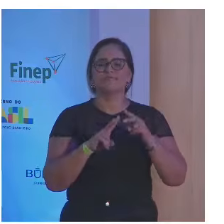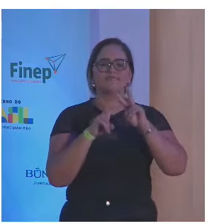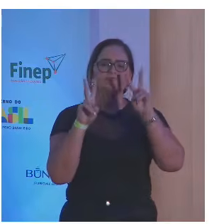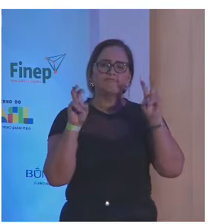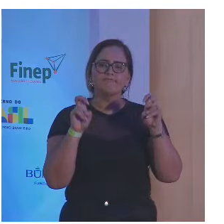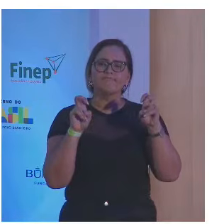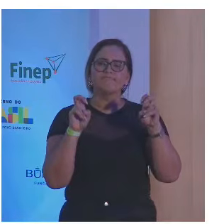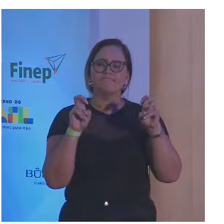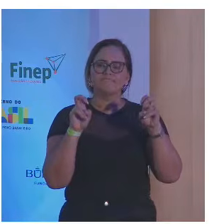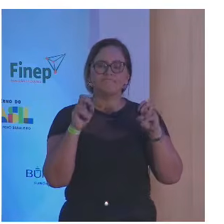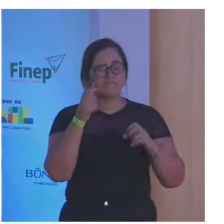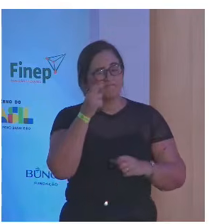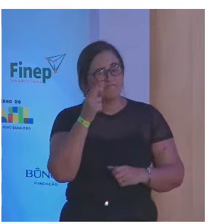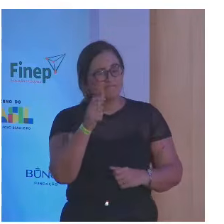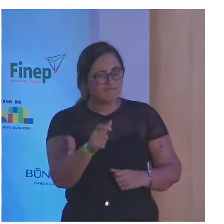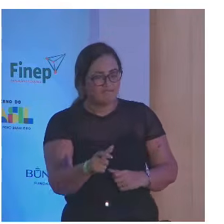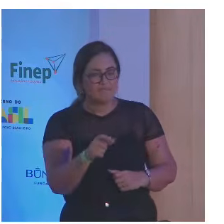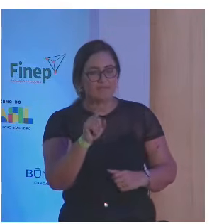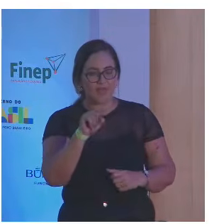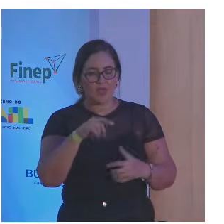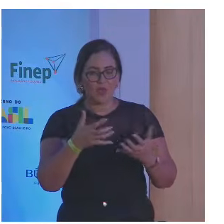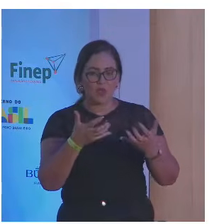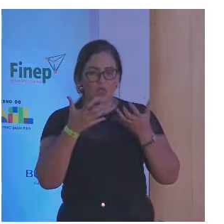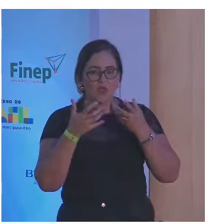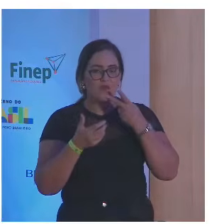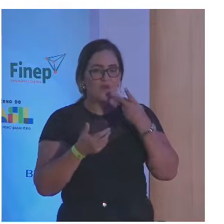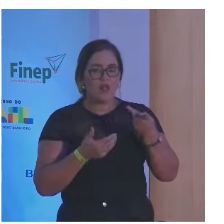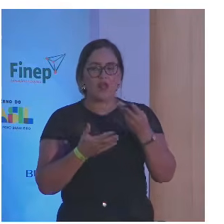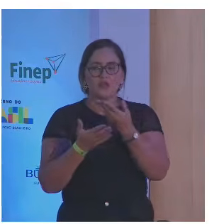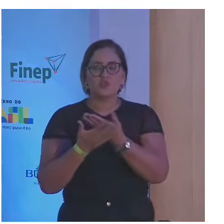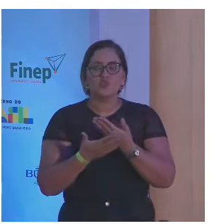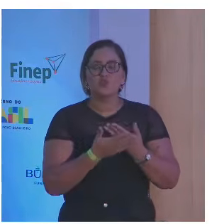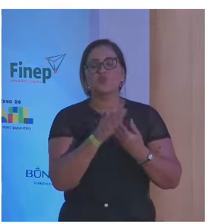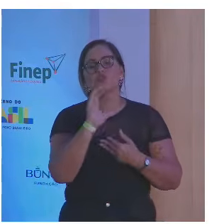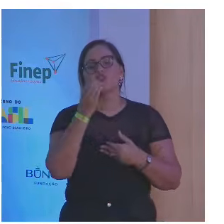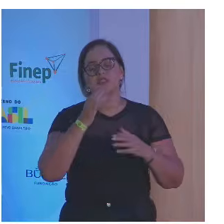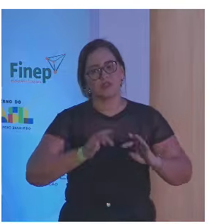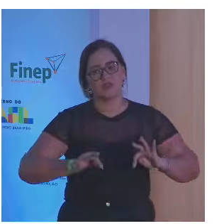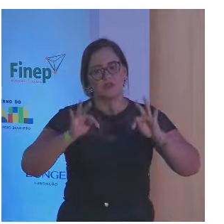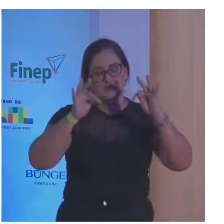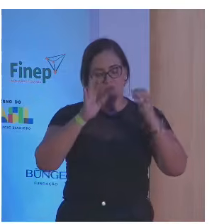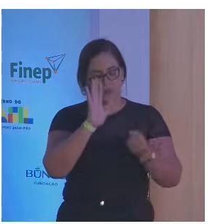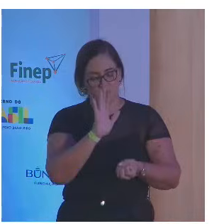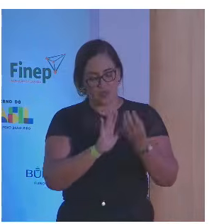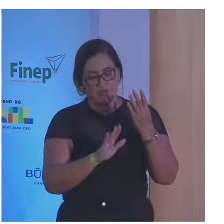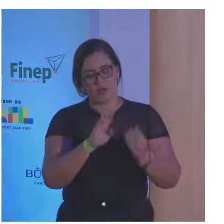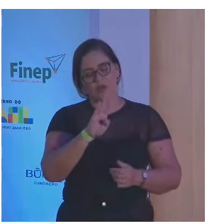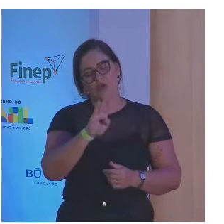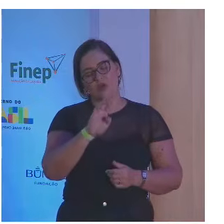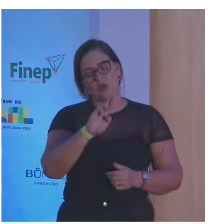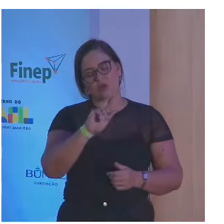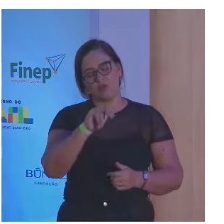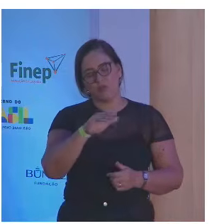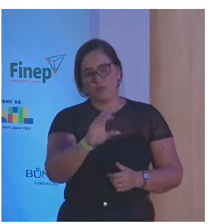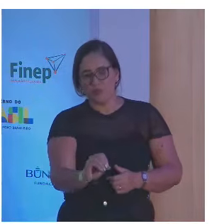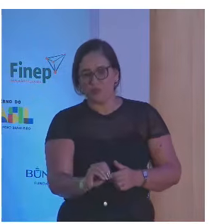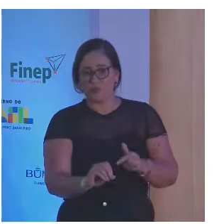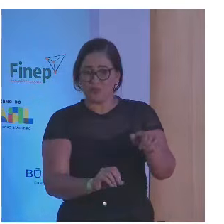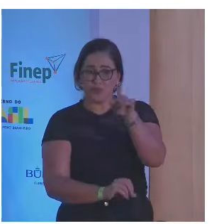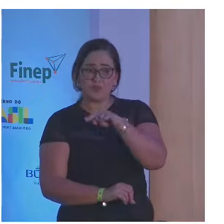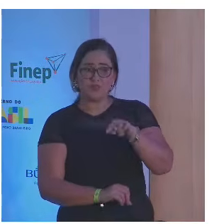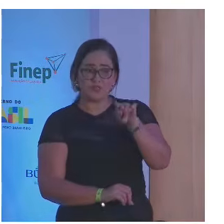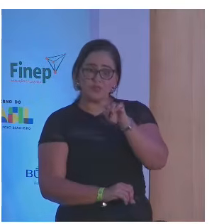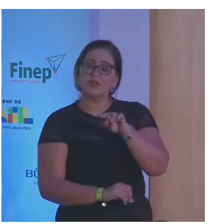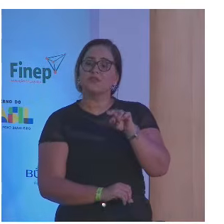temas que é muito interessante, que eu queria trazer para vocês, são os estudos de ciência e tecnologia que foram criados por Bruno Latour, nos quais